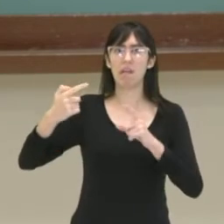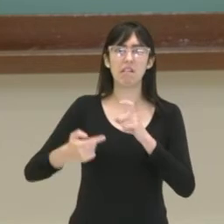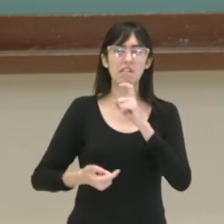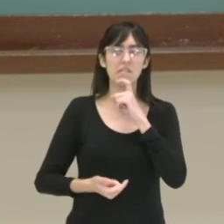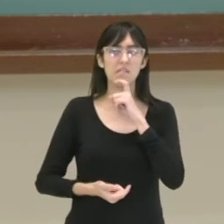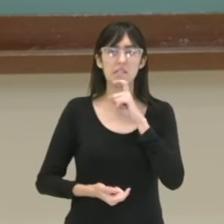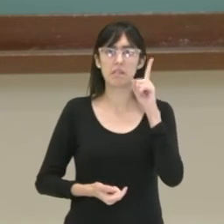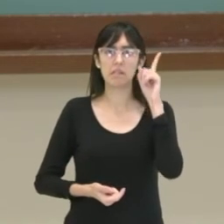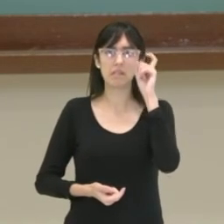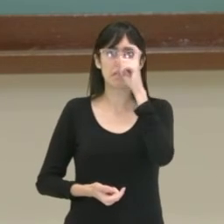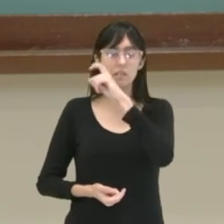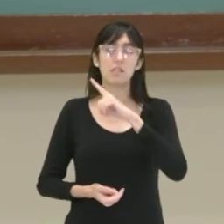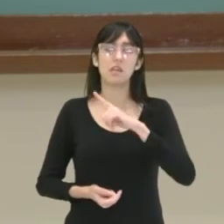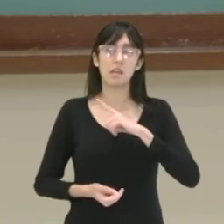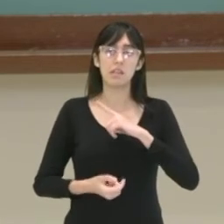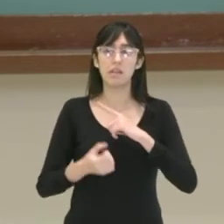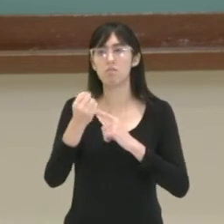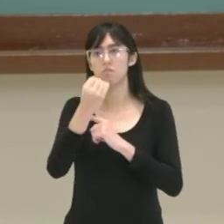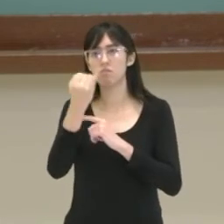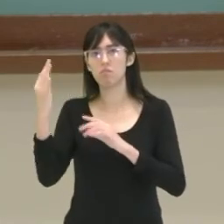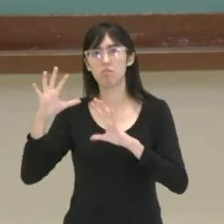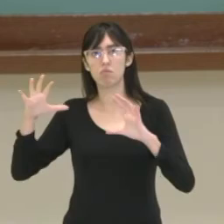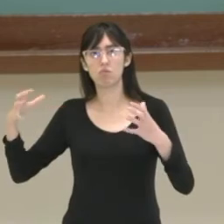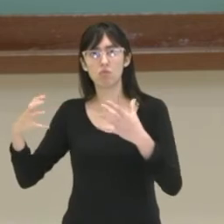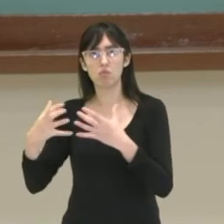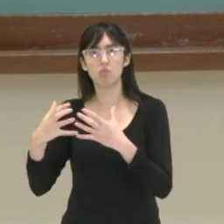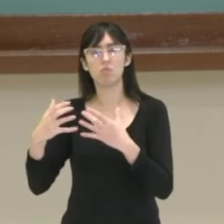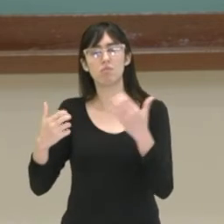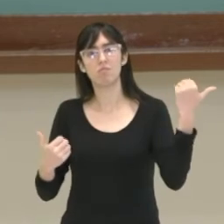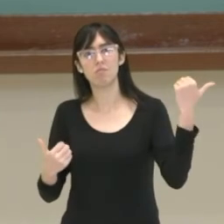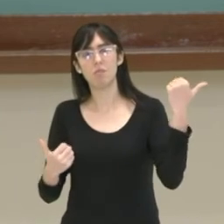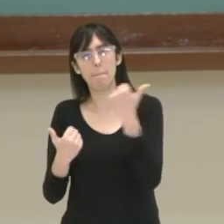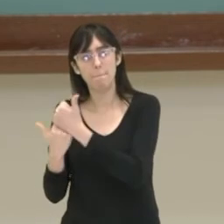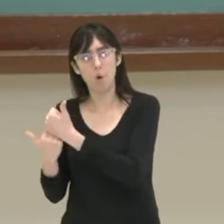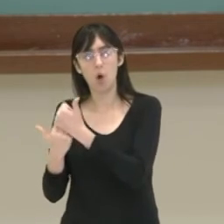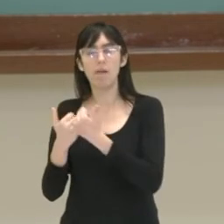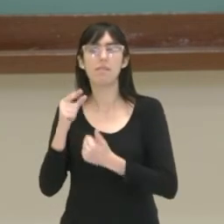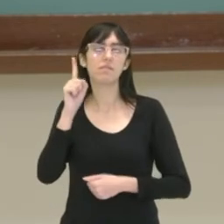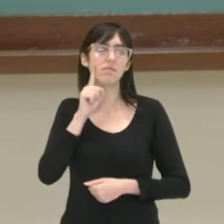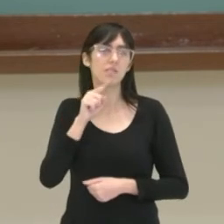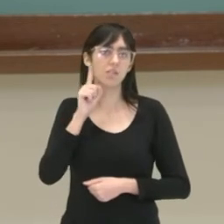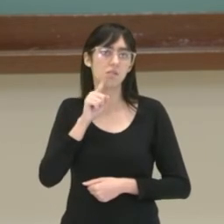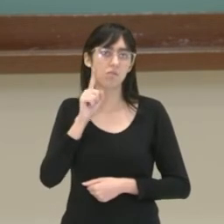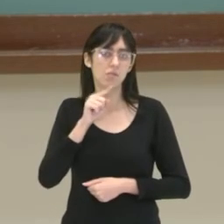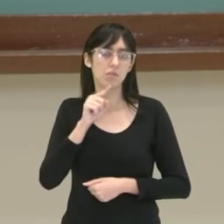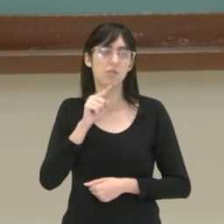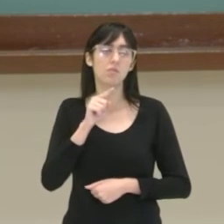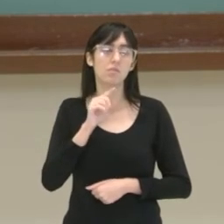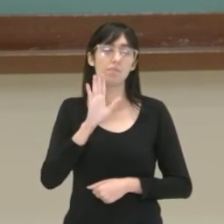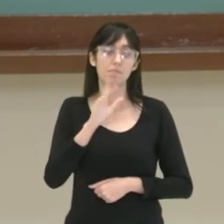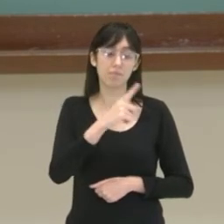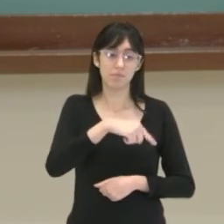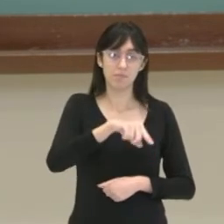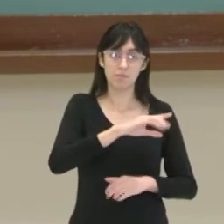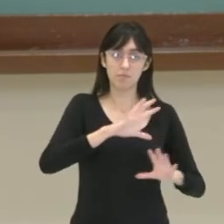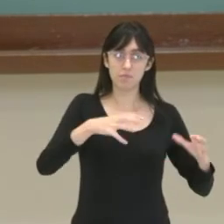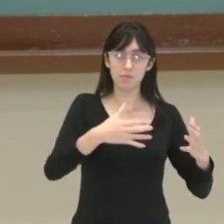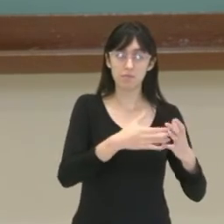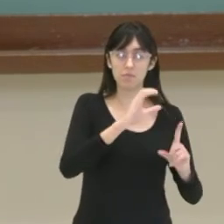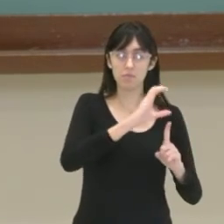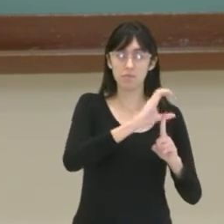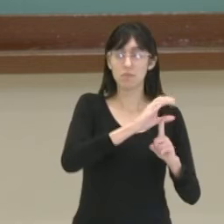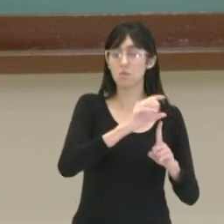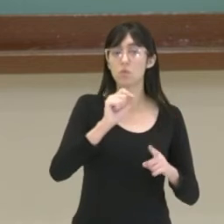Então você tem os conservadores apoiados por Estados Unidos, enquanto os comunistas, num primeiro momento, apoiados